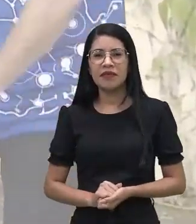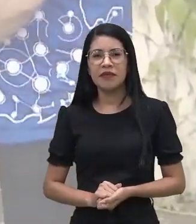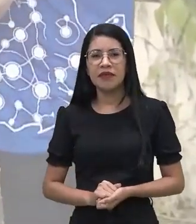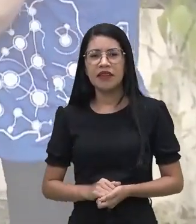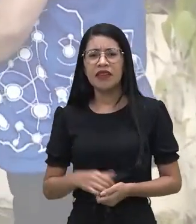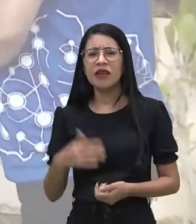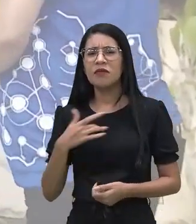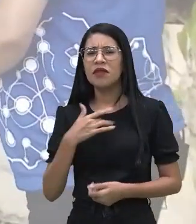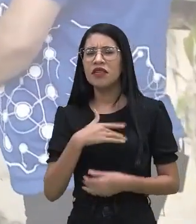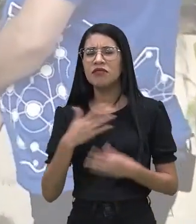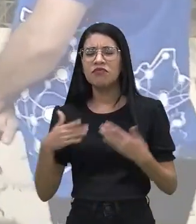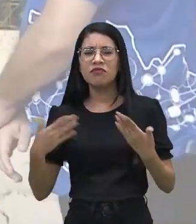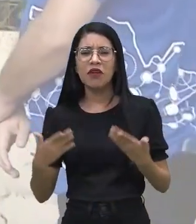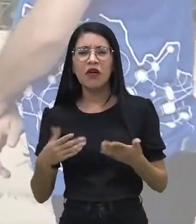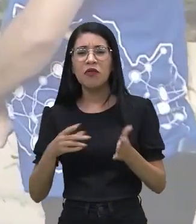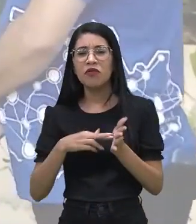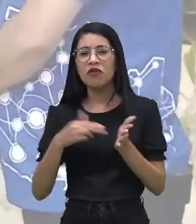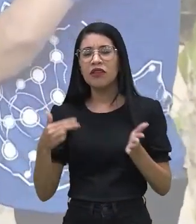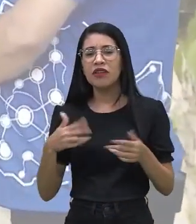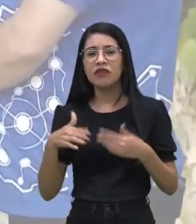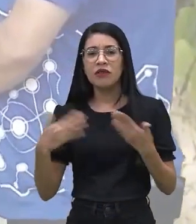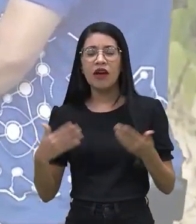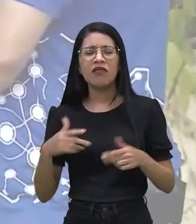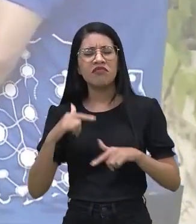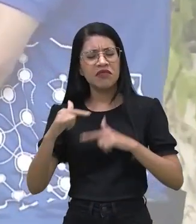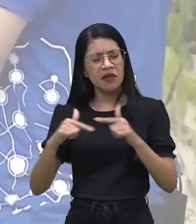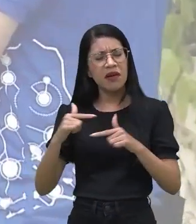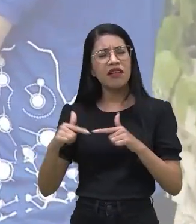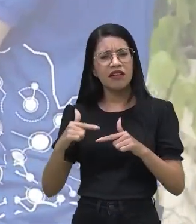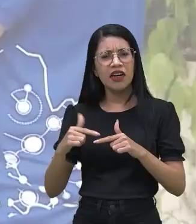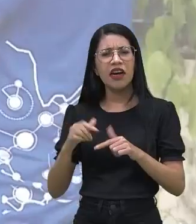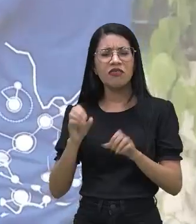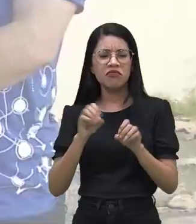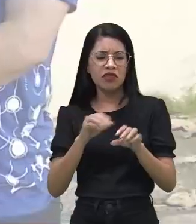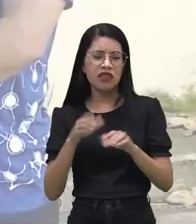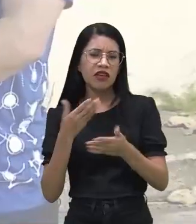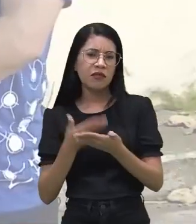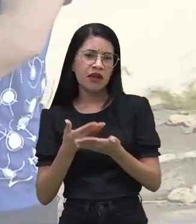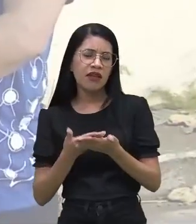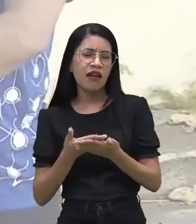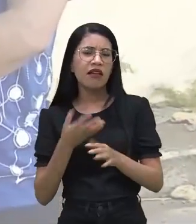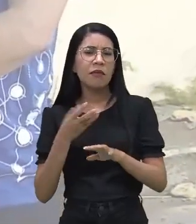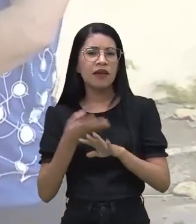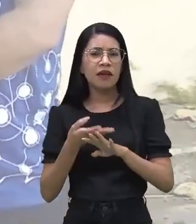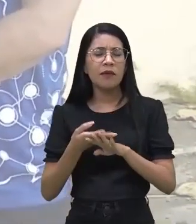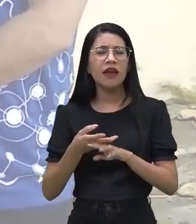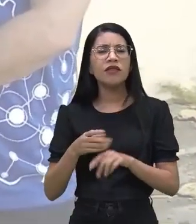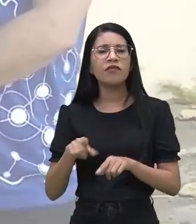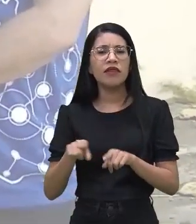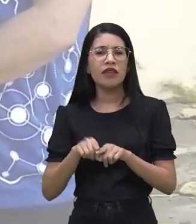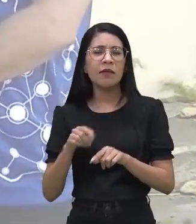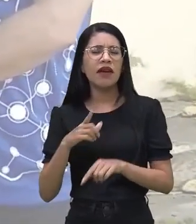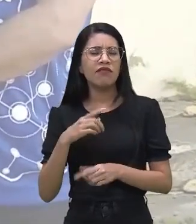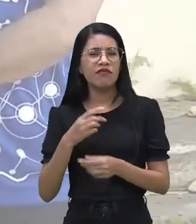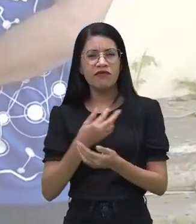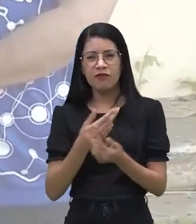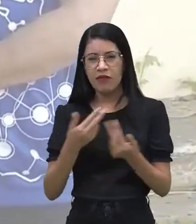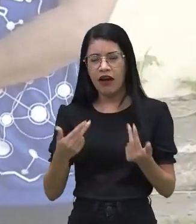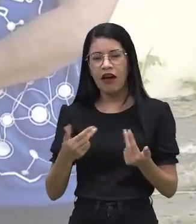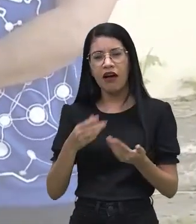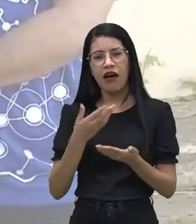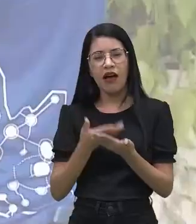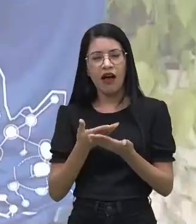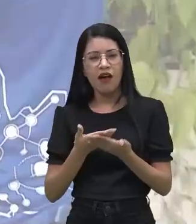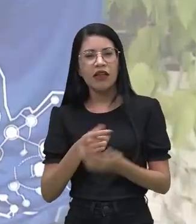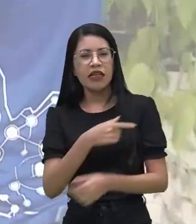como é que estão? Beleza, as novidades aí? Bem, tô trabalhando bastante, dando as minhas aulas de matemática. E você, como é que tá? Também, cara, muita aula, né? Estamos agora com o 7º